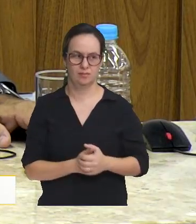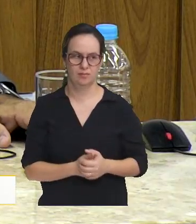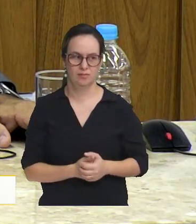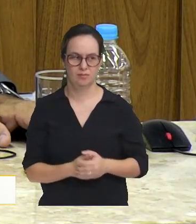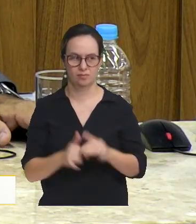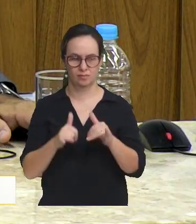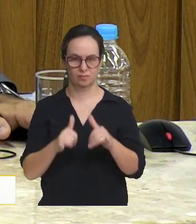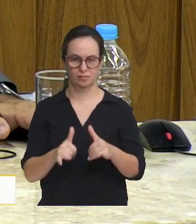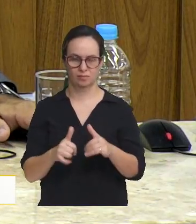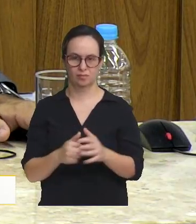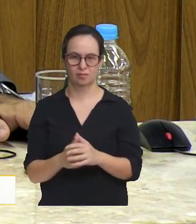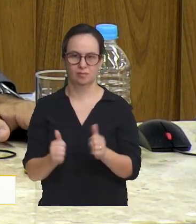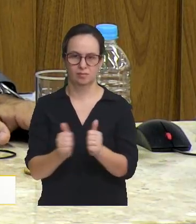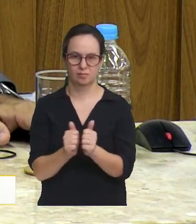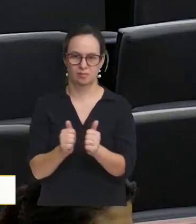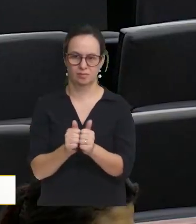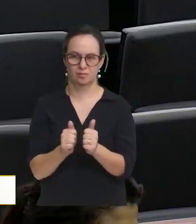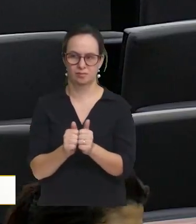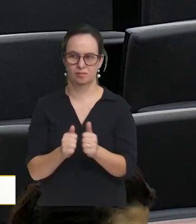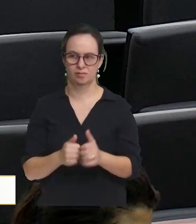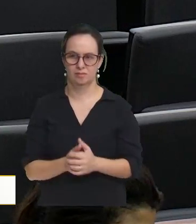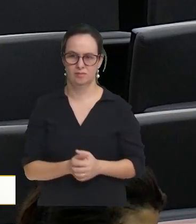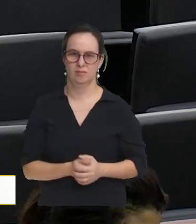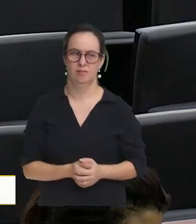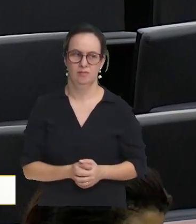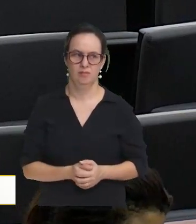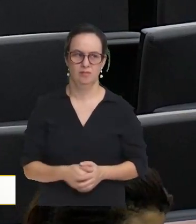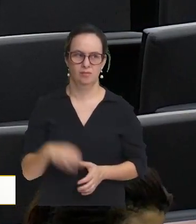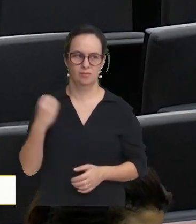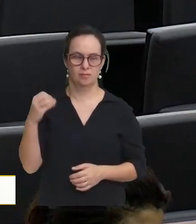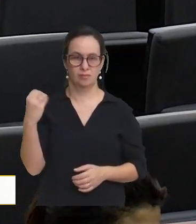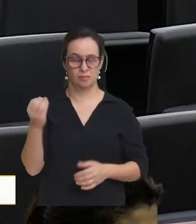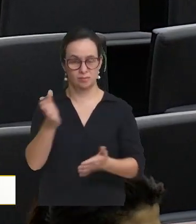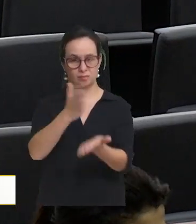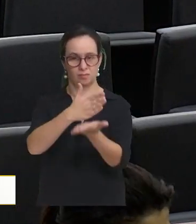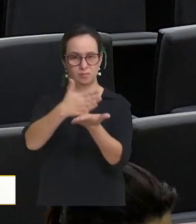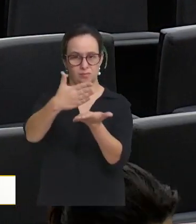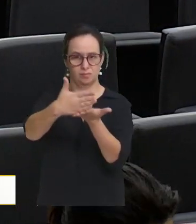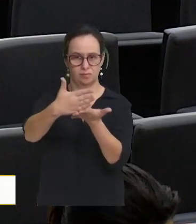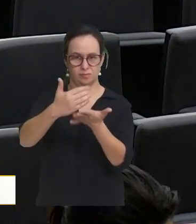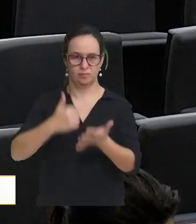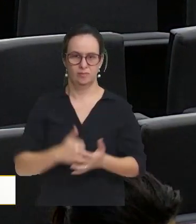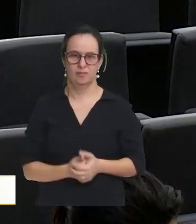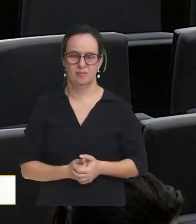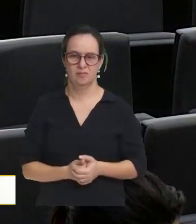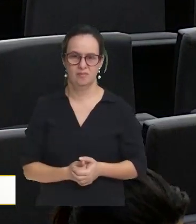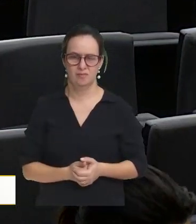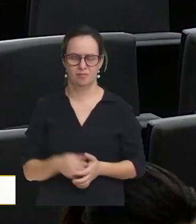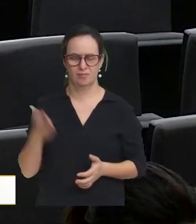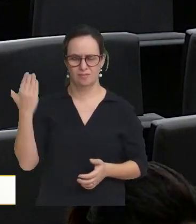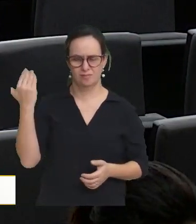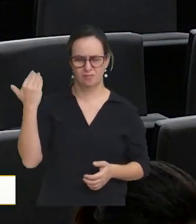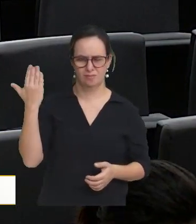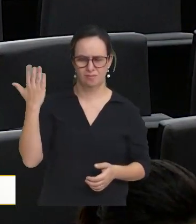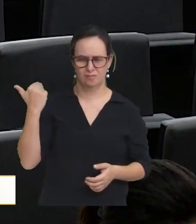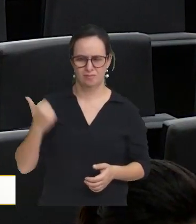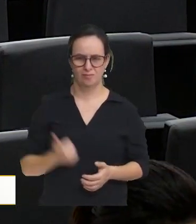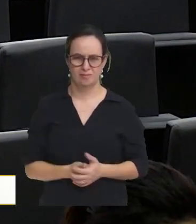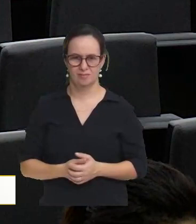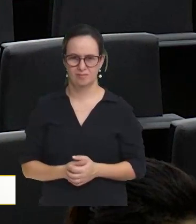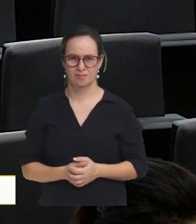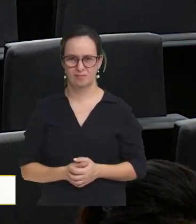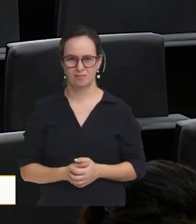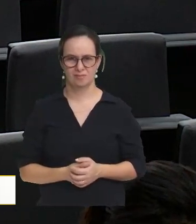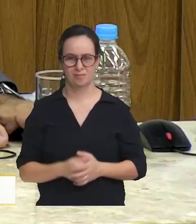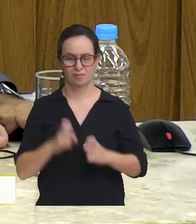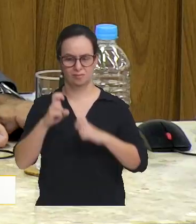Romeu e com ele lá nas atividades, quando abriram, não sei se vocês lembram, da usina de lixo.